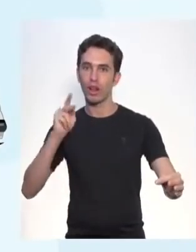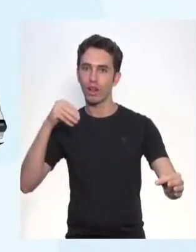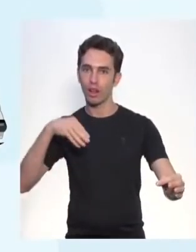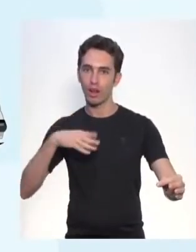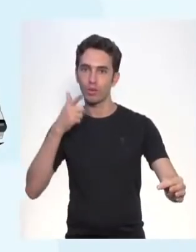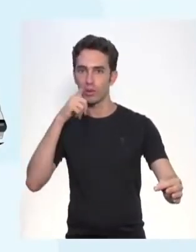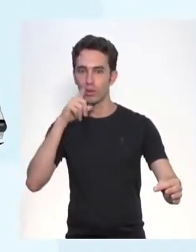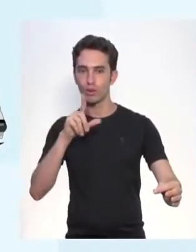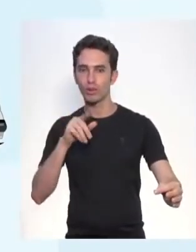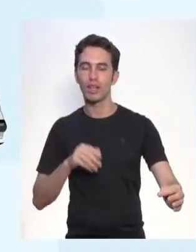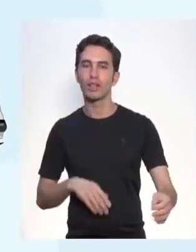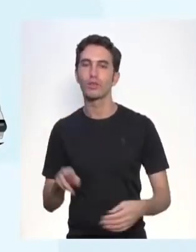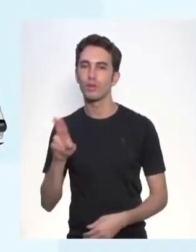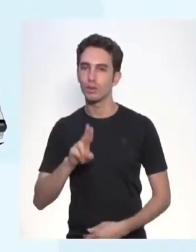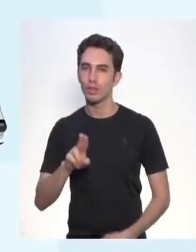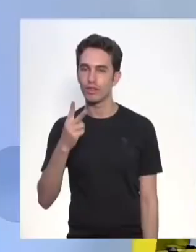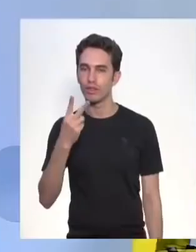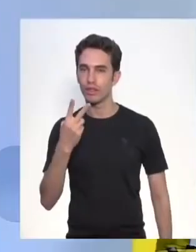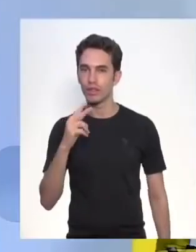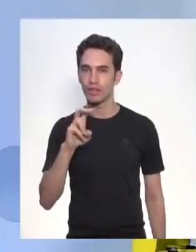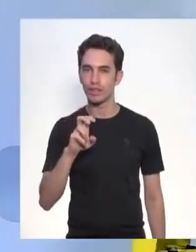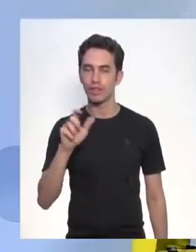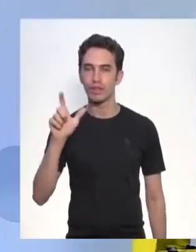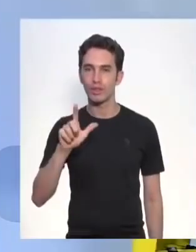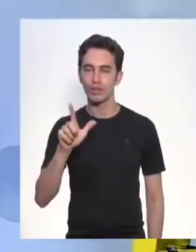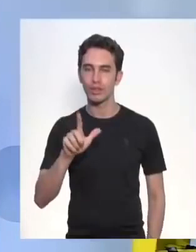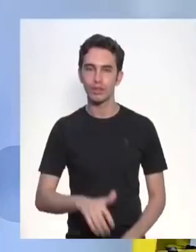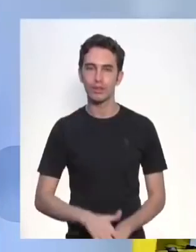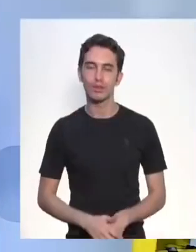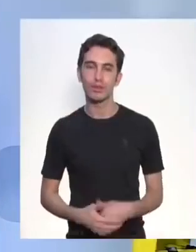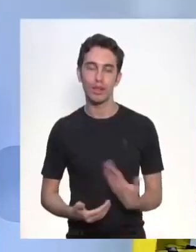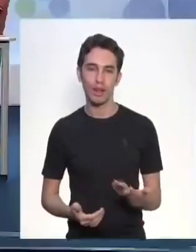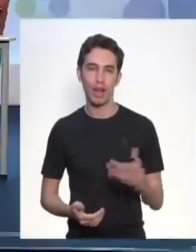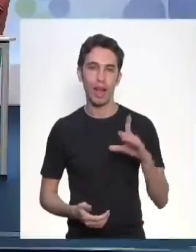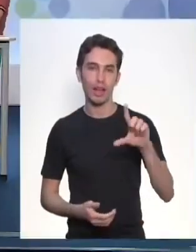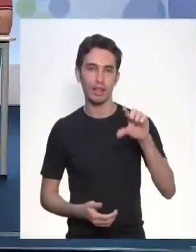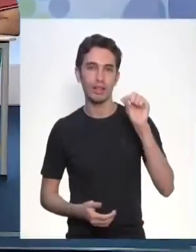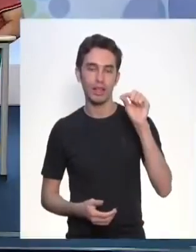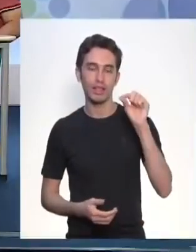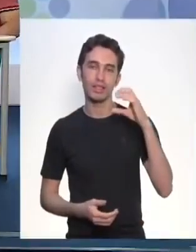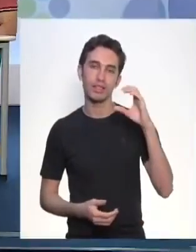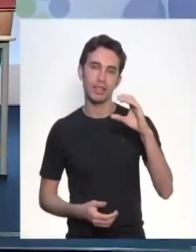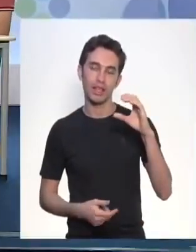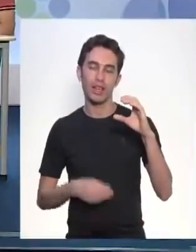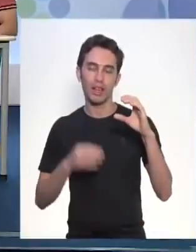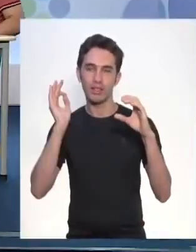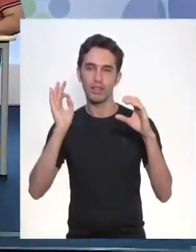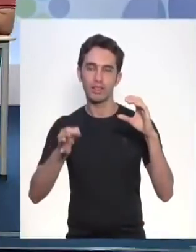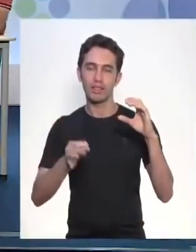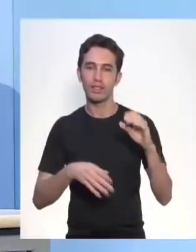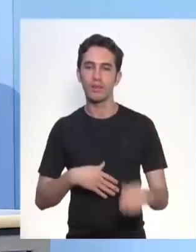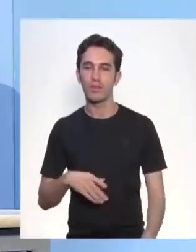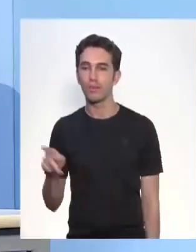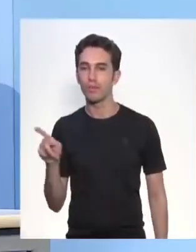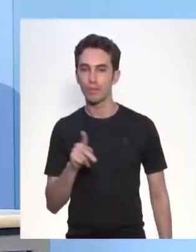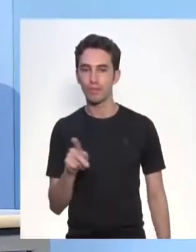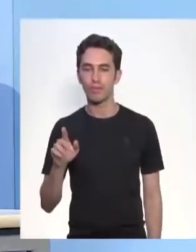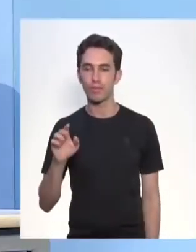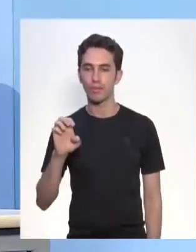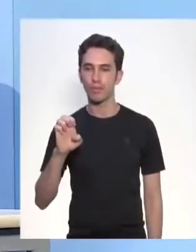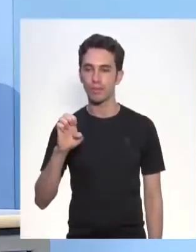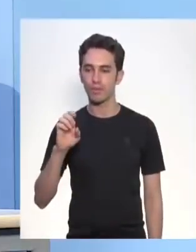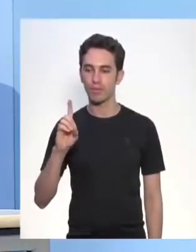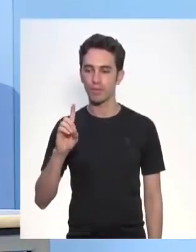indicou, ok, alternativa C é a resposta. Tranquilo, Tony? Muito bem. O professor Eduardo disse também que